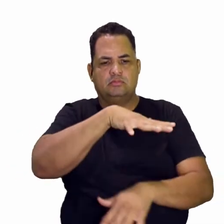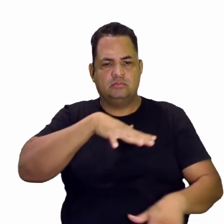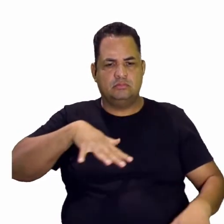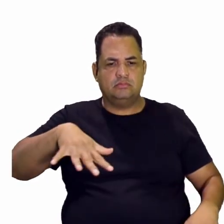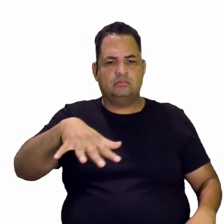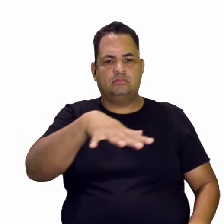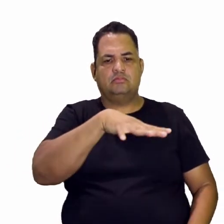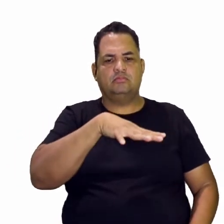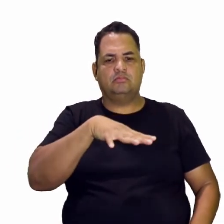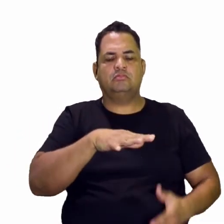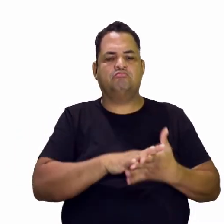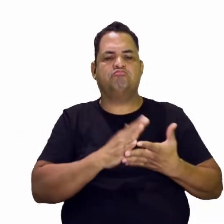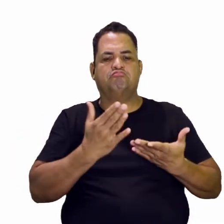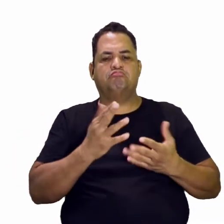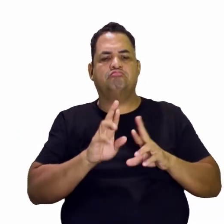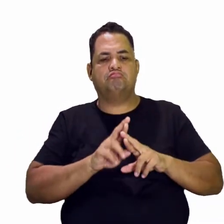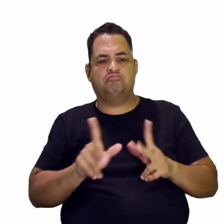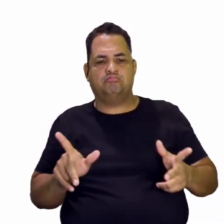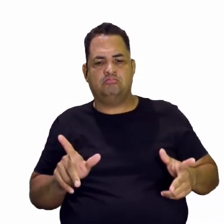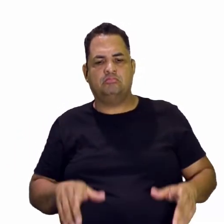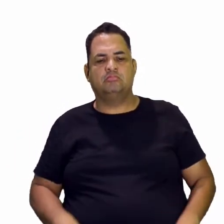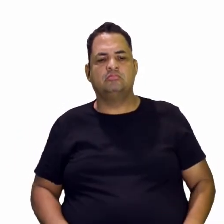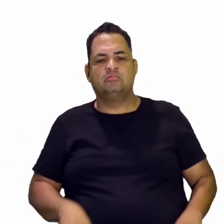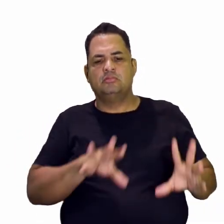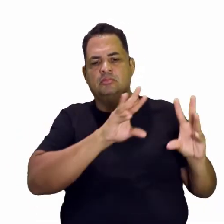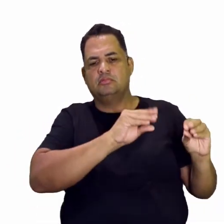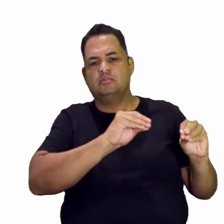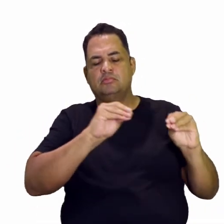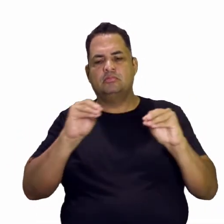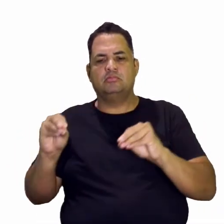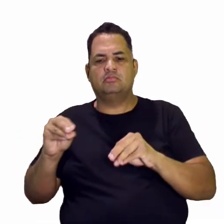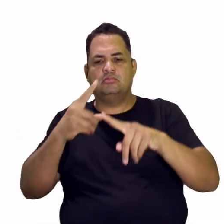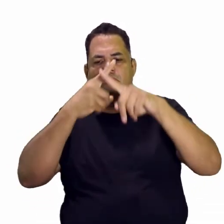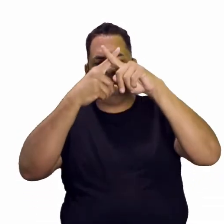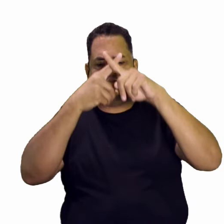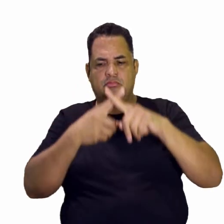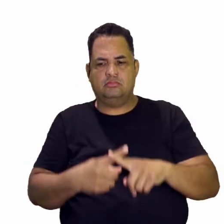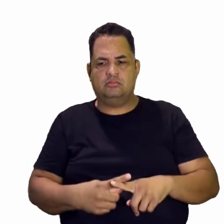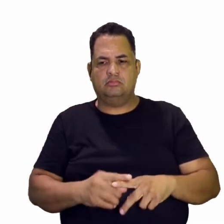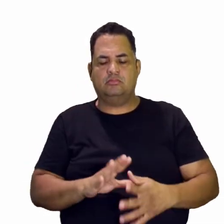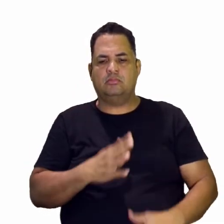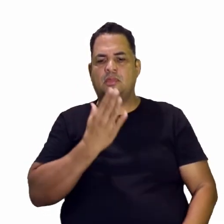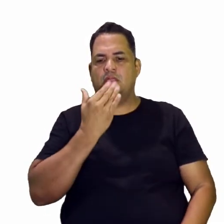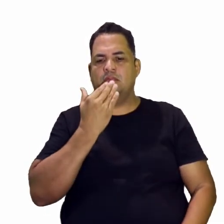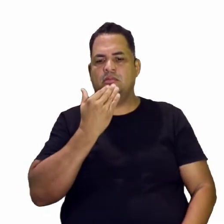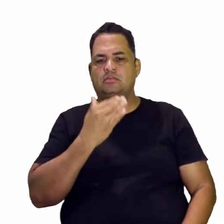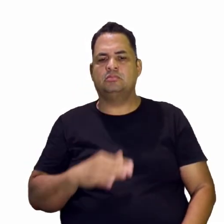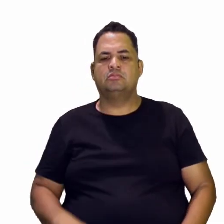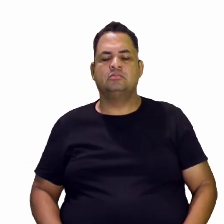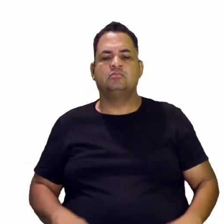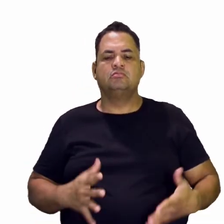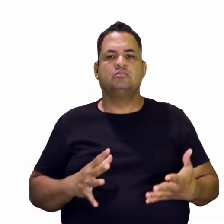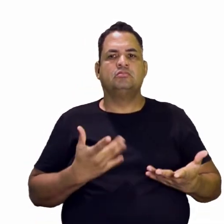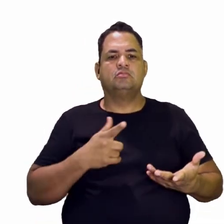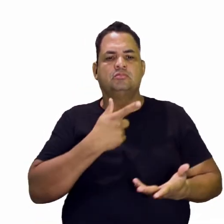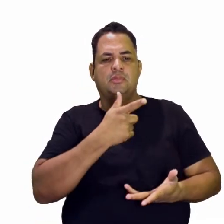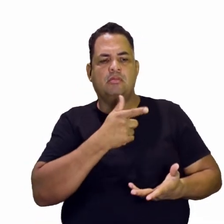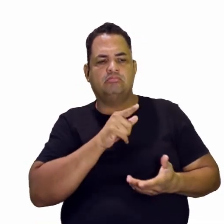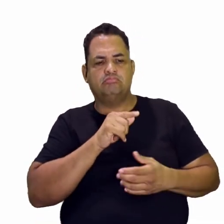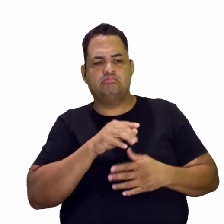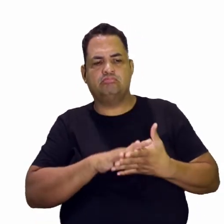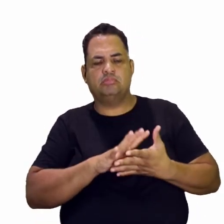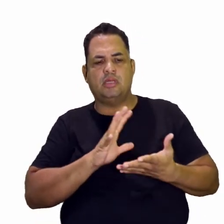ser, condições ambientais diferentes, deslocação por competidores na alimentação. Toda vez que um